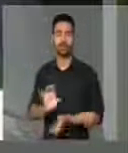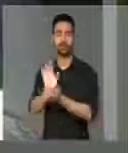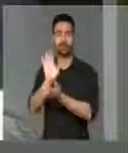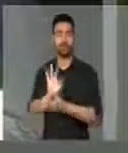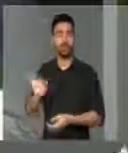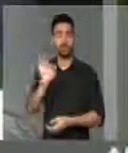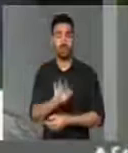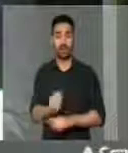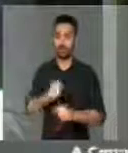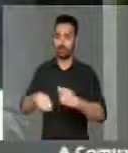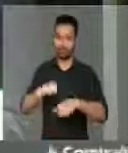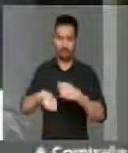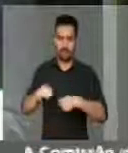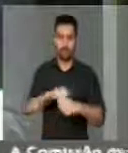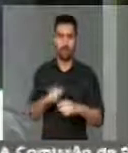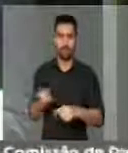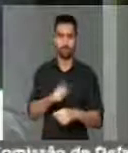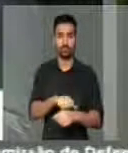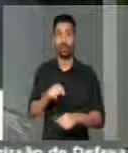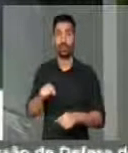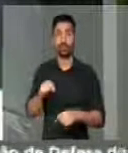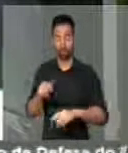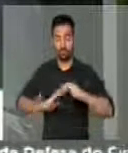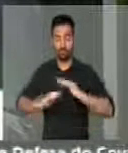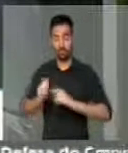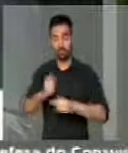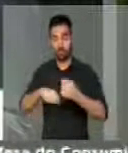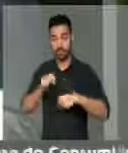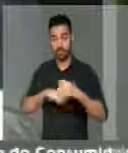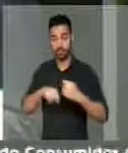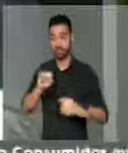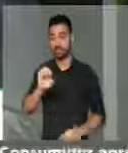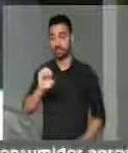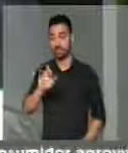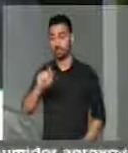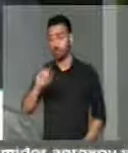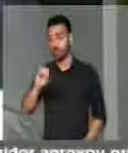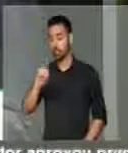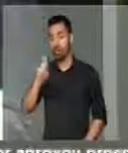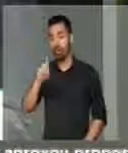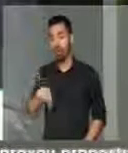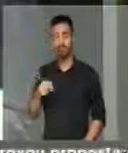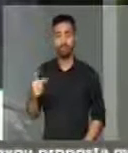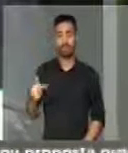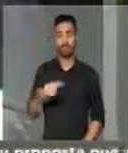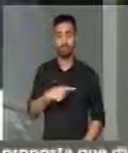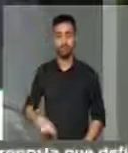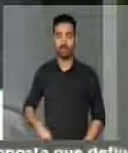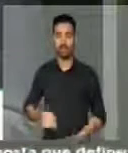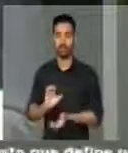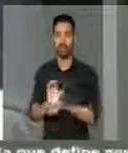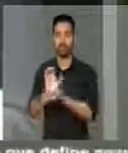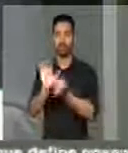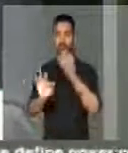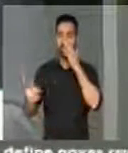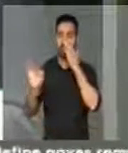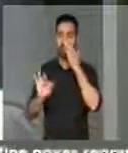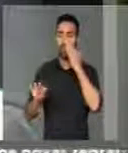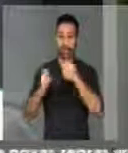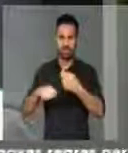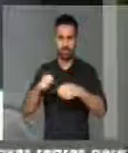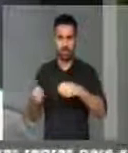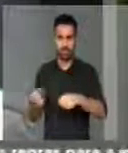de Administração, o administrador Sérgio Pereira Lobo, vice-presidente do Conselho Federal de Administração,